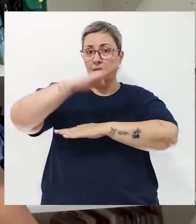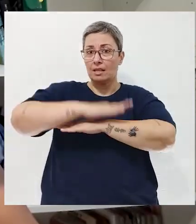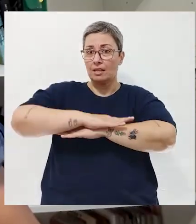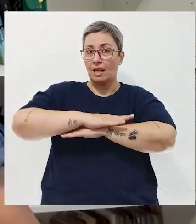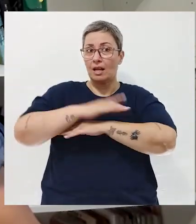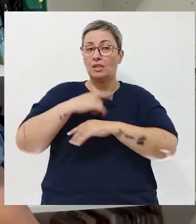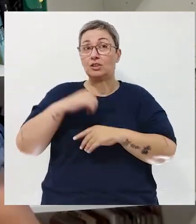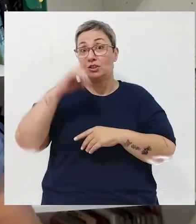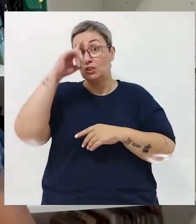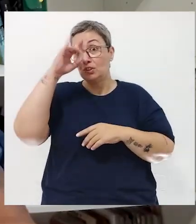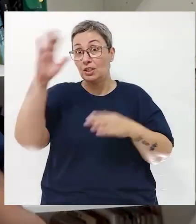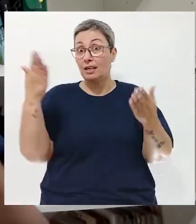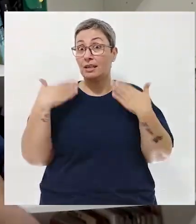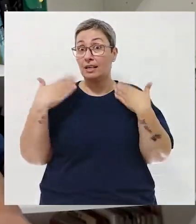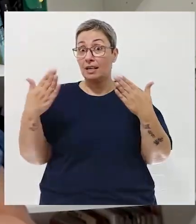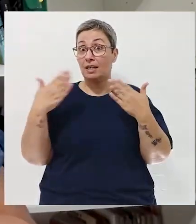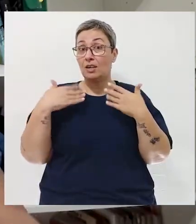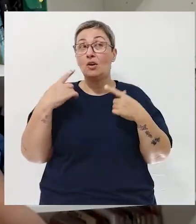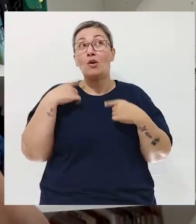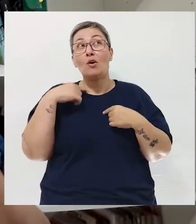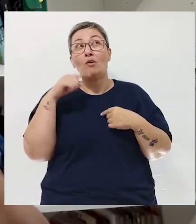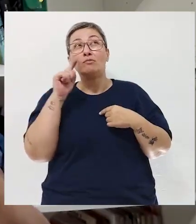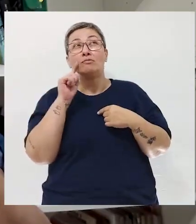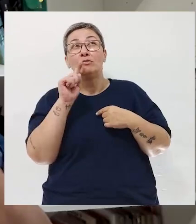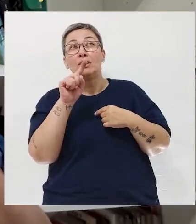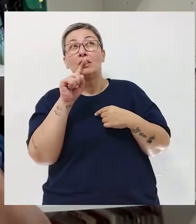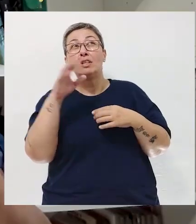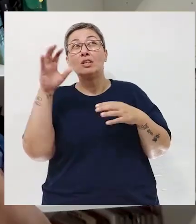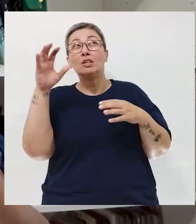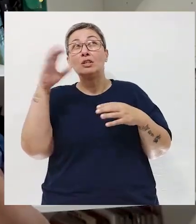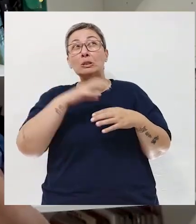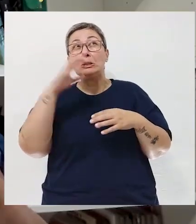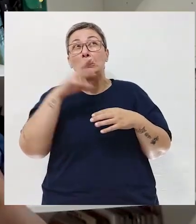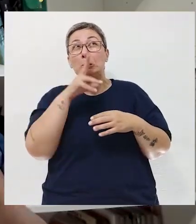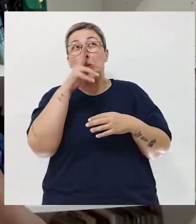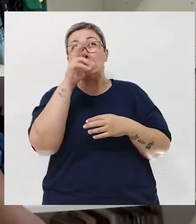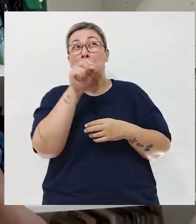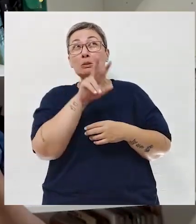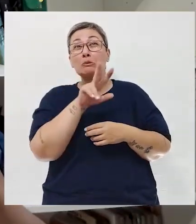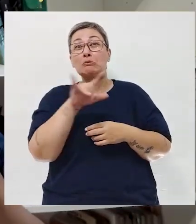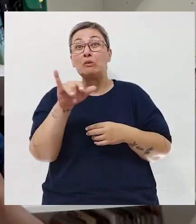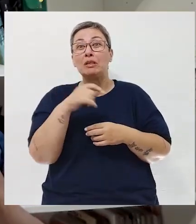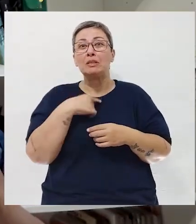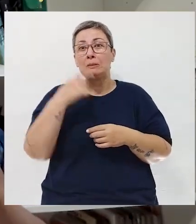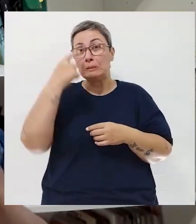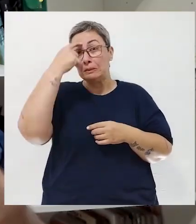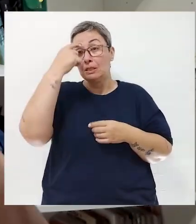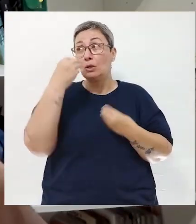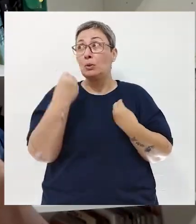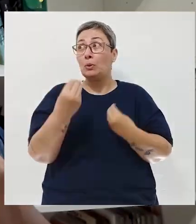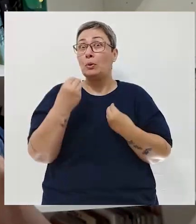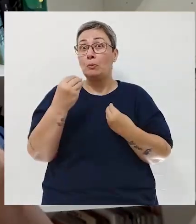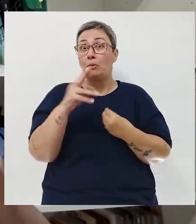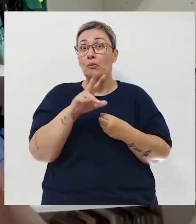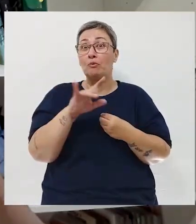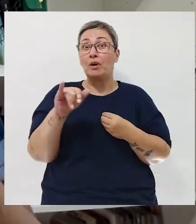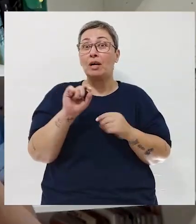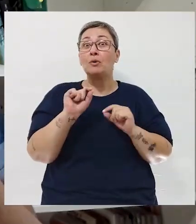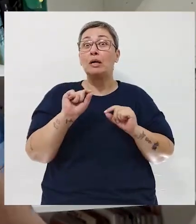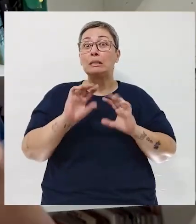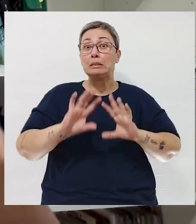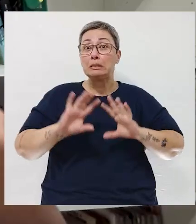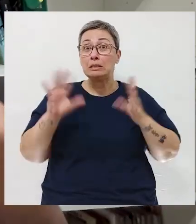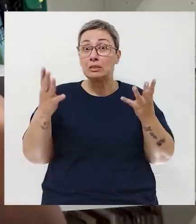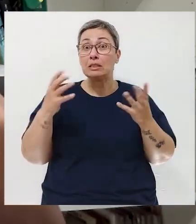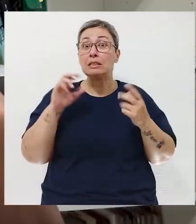um dia de verão e vislumbrar a formação de uma chuva torrencial, pensando como será esse evento